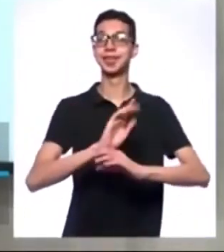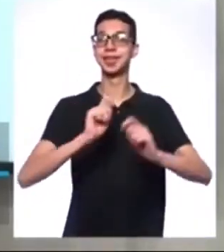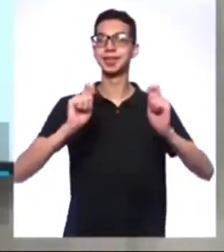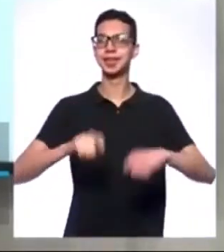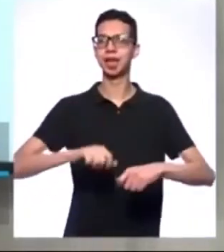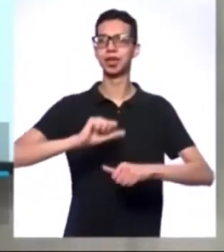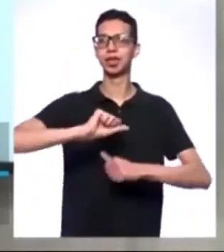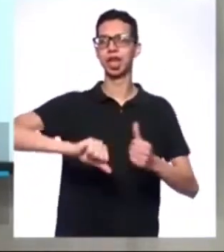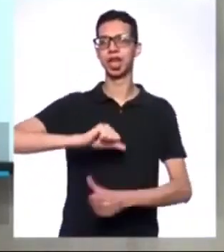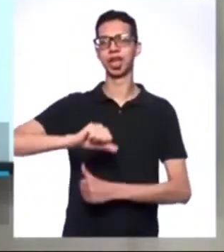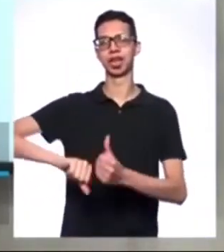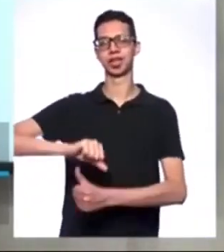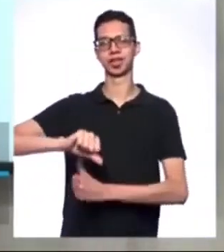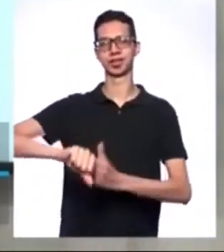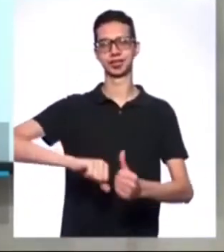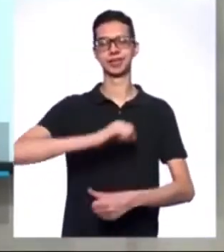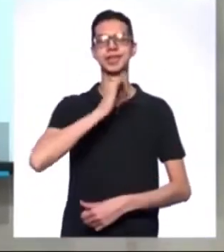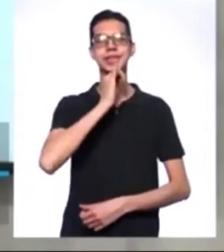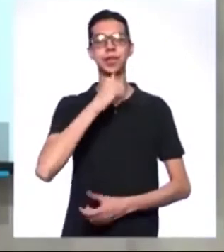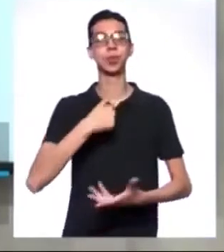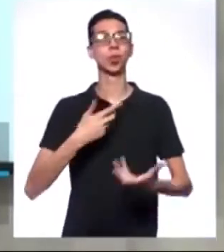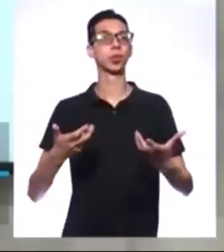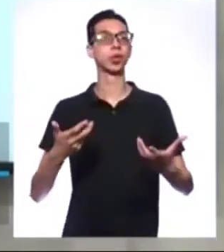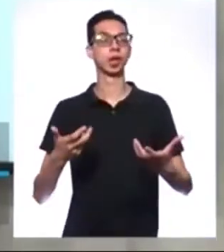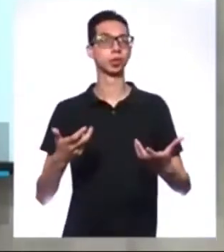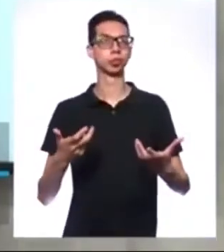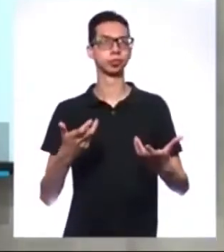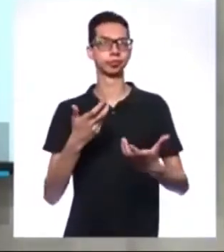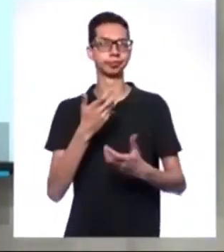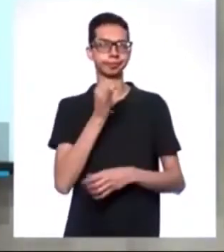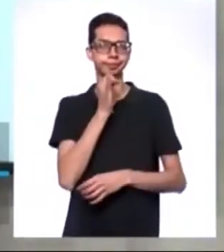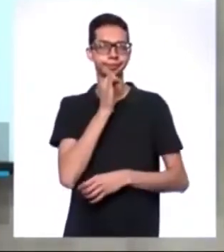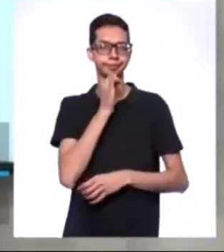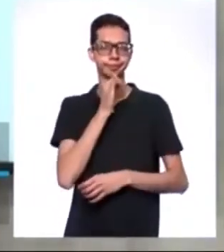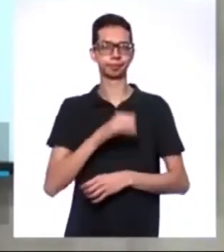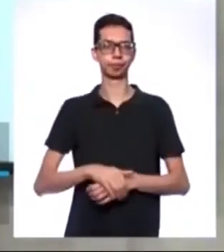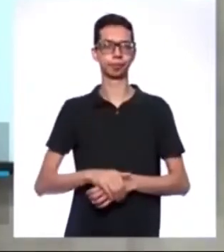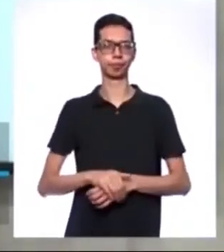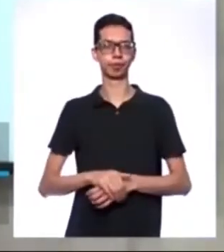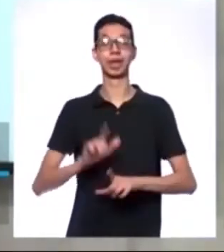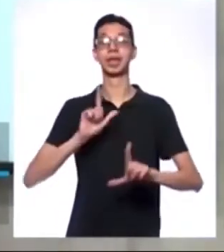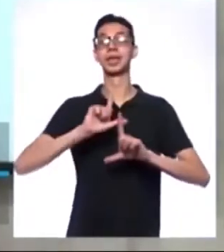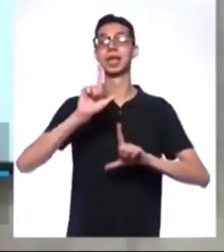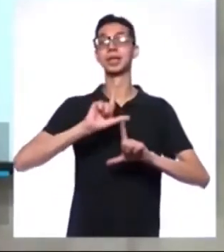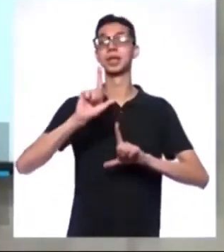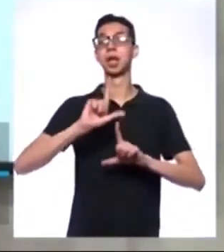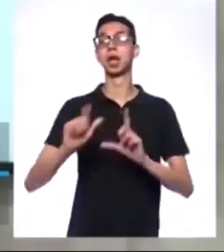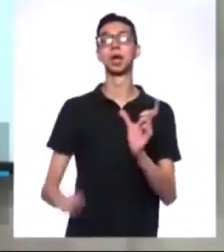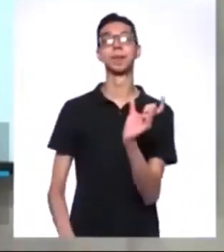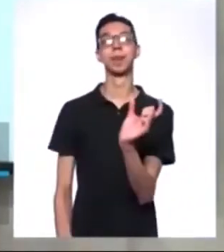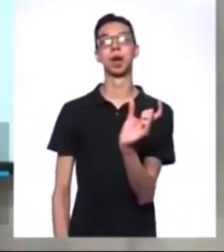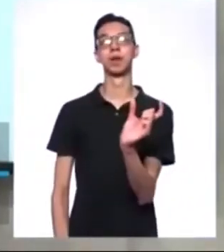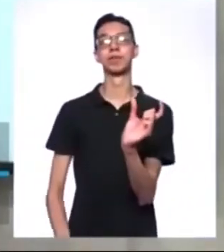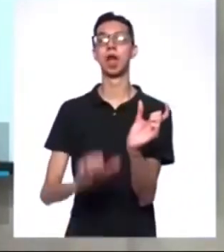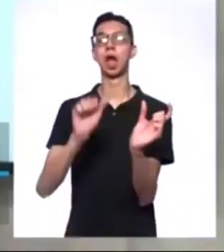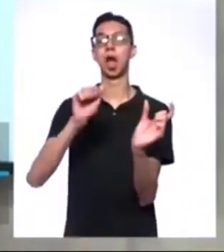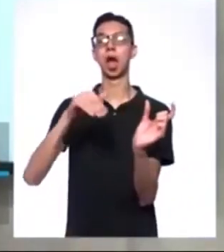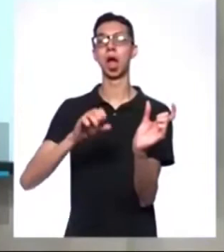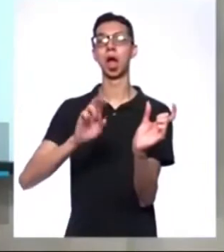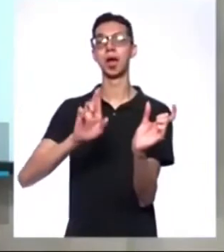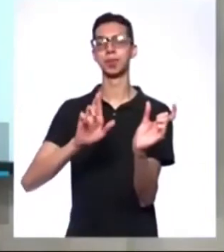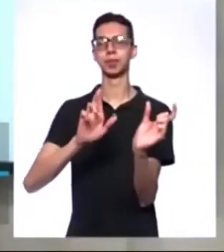de posicionamento por exemplo eu quero trocar de lugar as letras da palavra amor